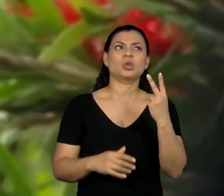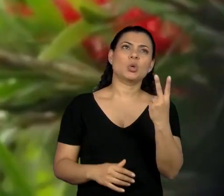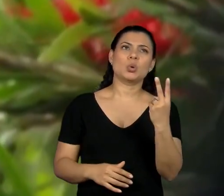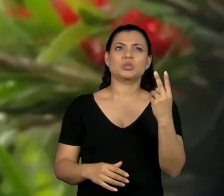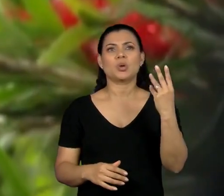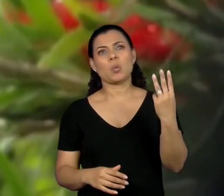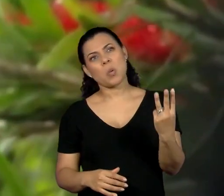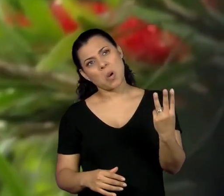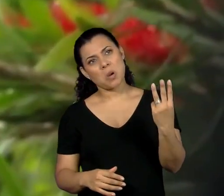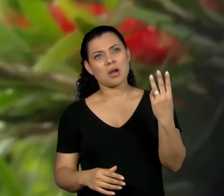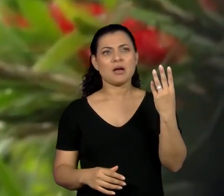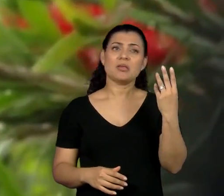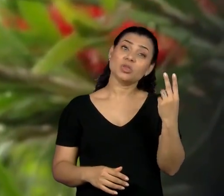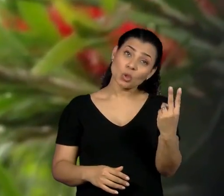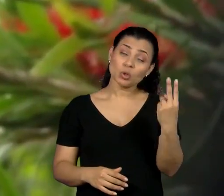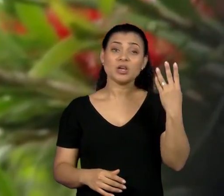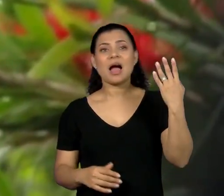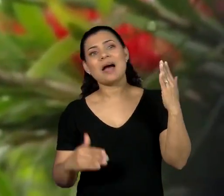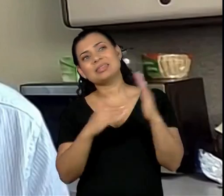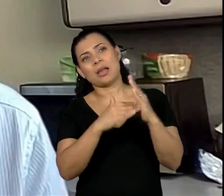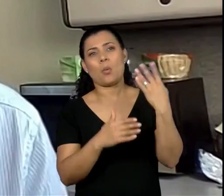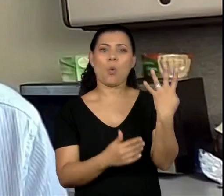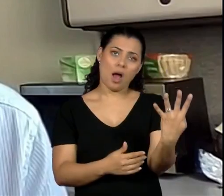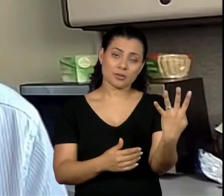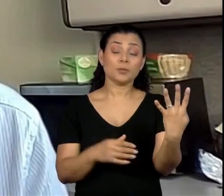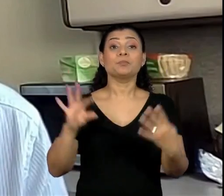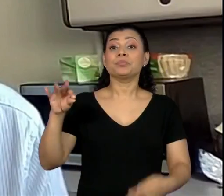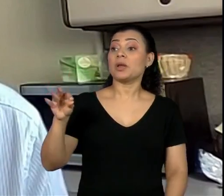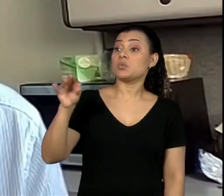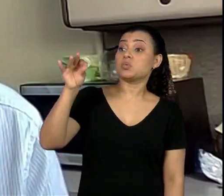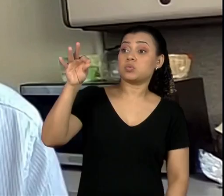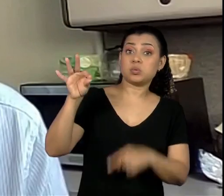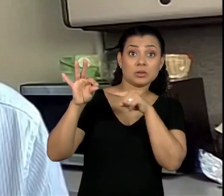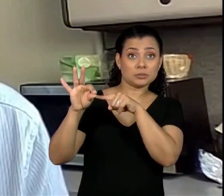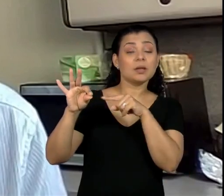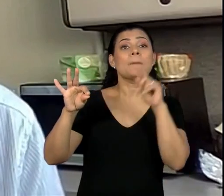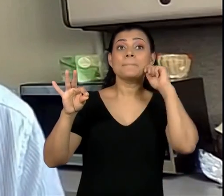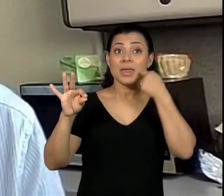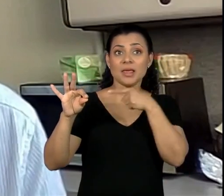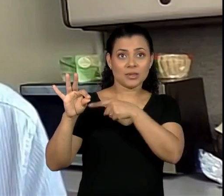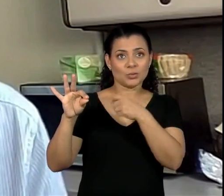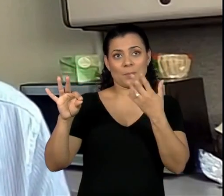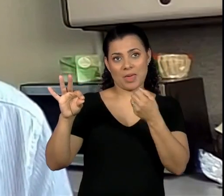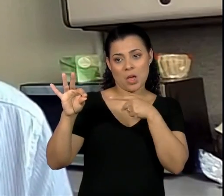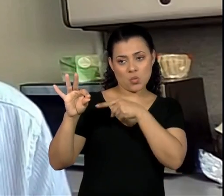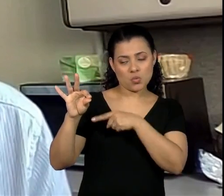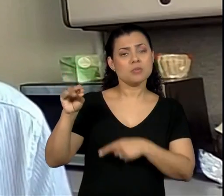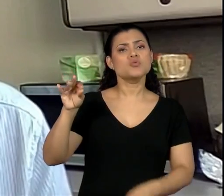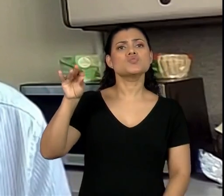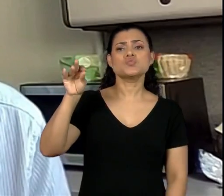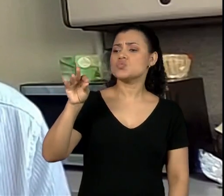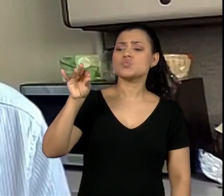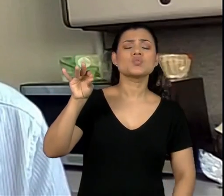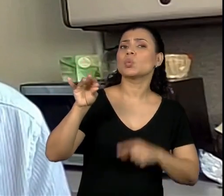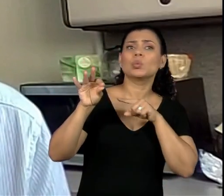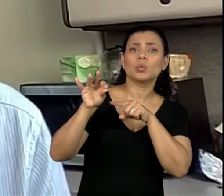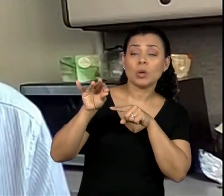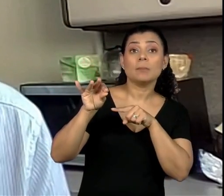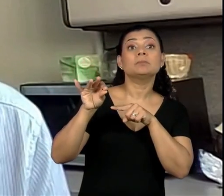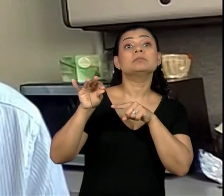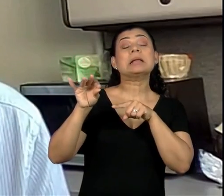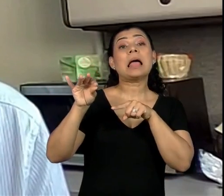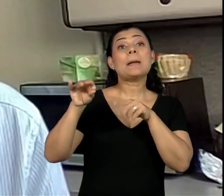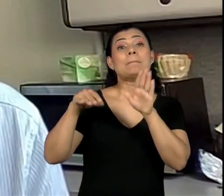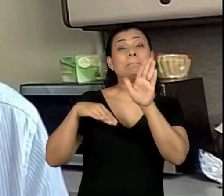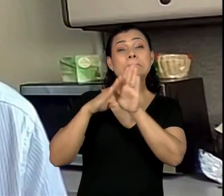5 kHz. O canto dessa espécie, que é o beija-flor preto e branco, ele